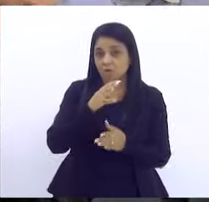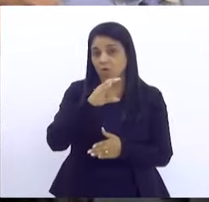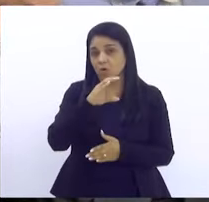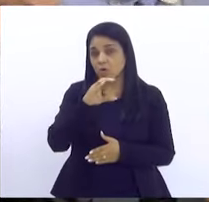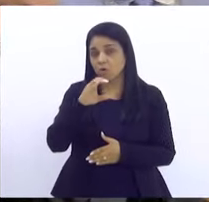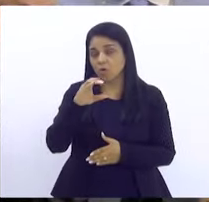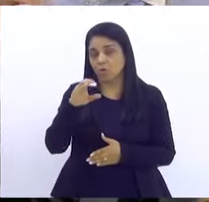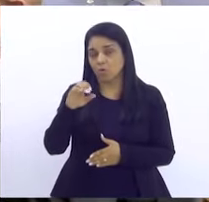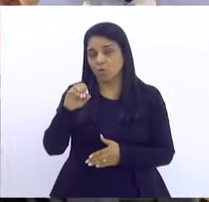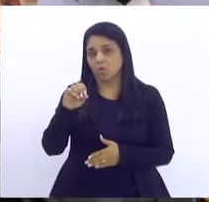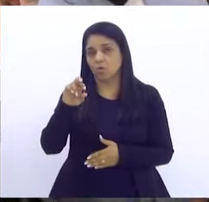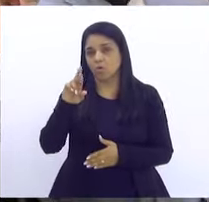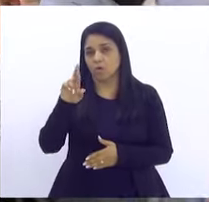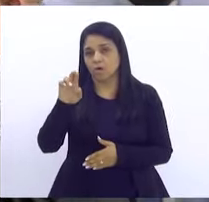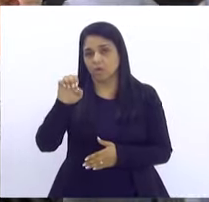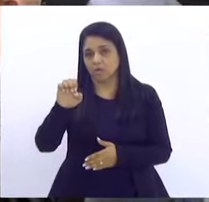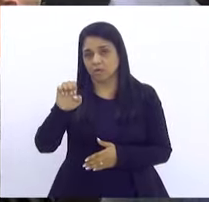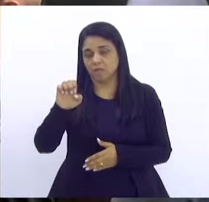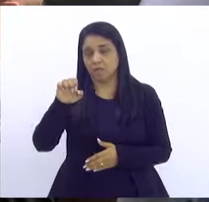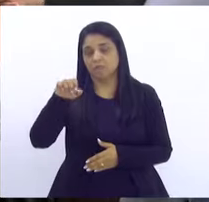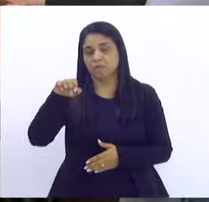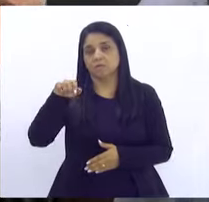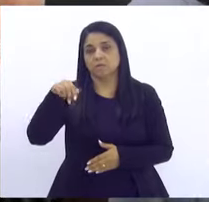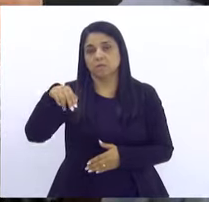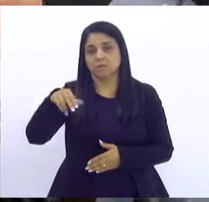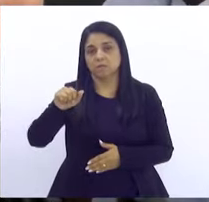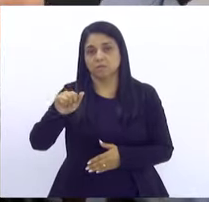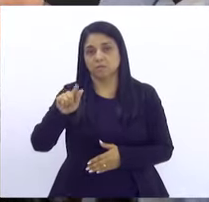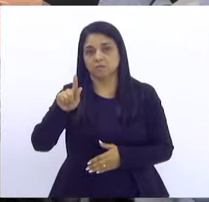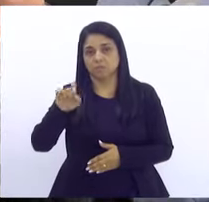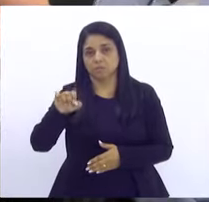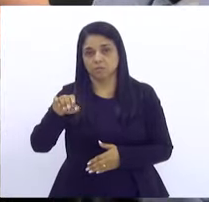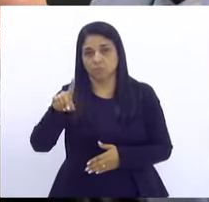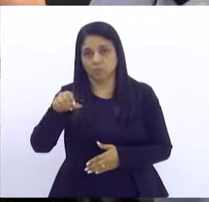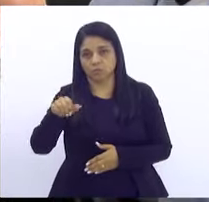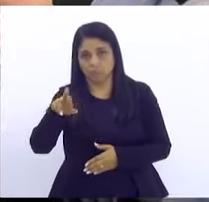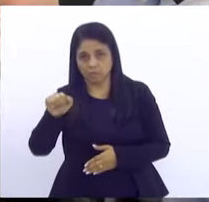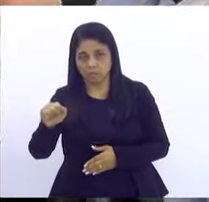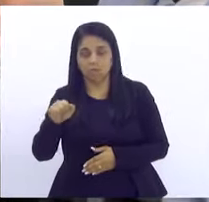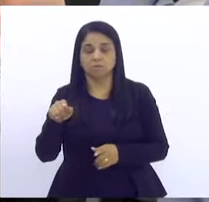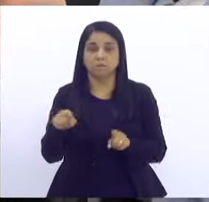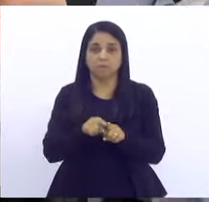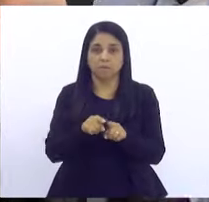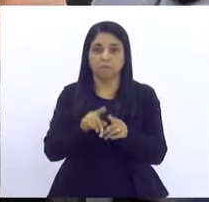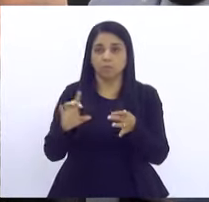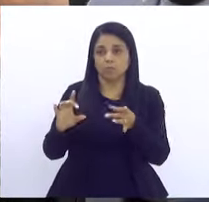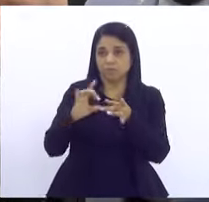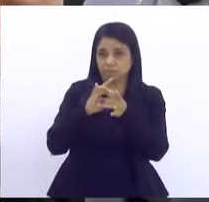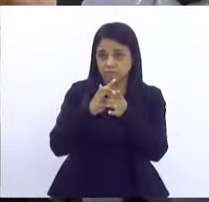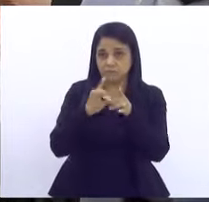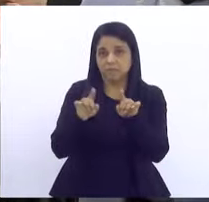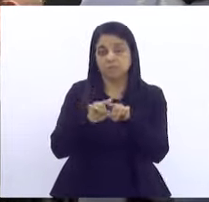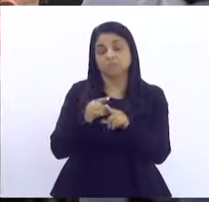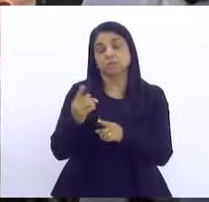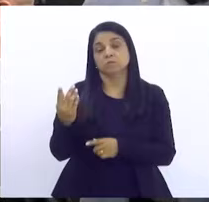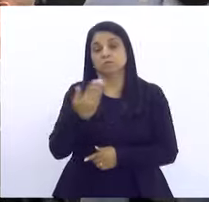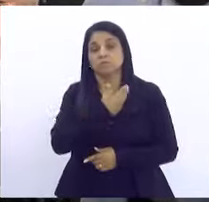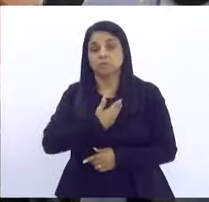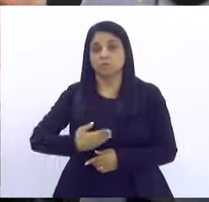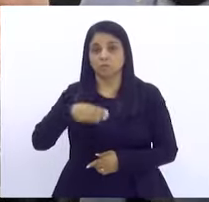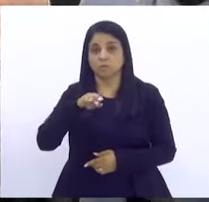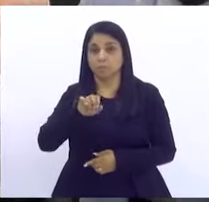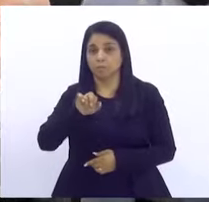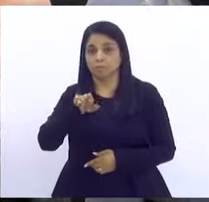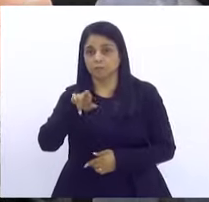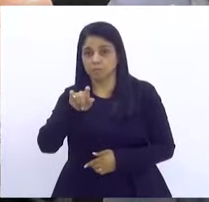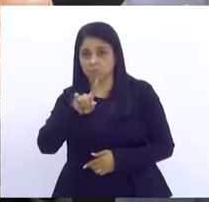Corregedoria Unificada, também por lei. E do governo Brizola se manteve duas secretarias da Civil, nos